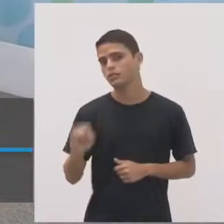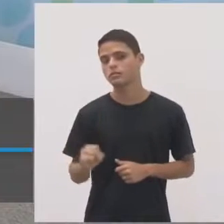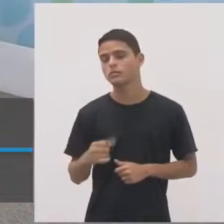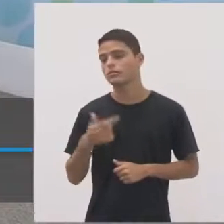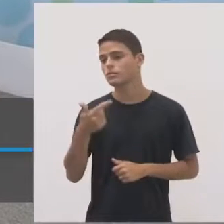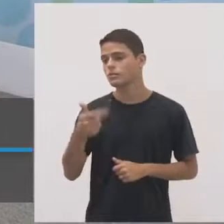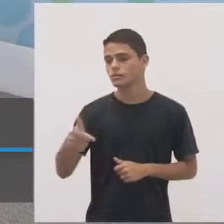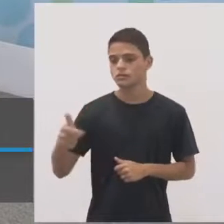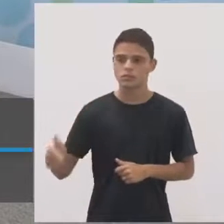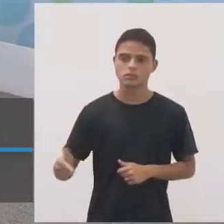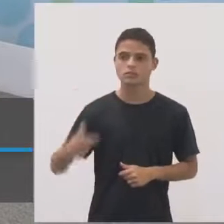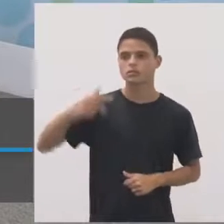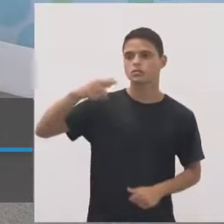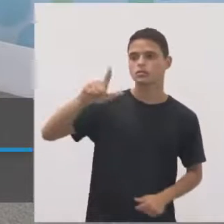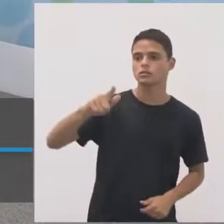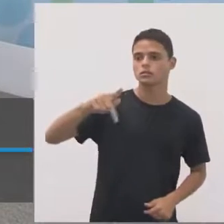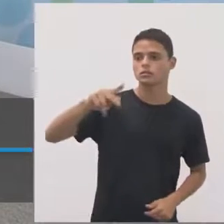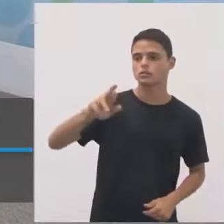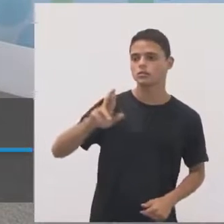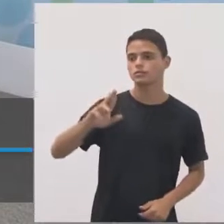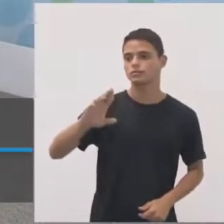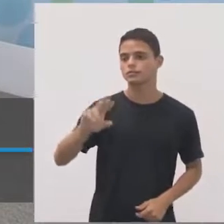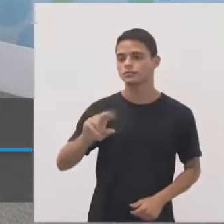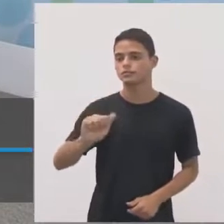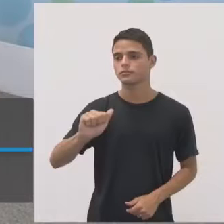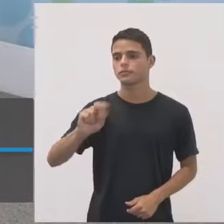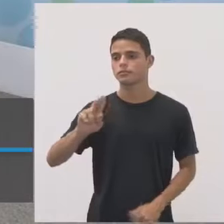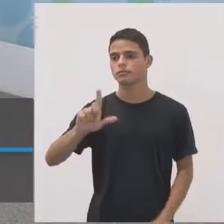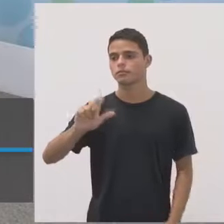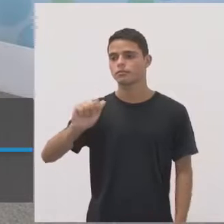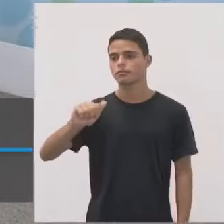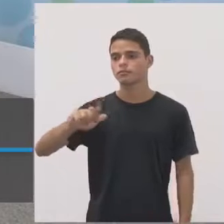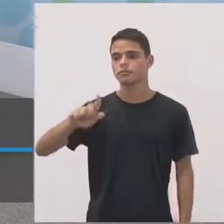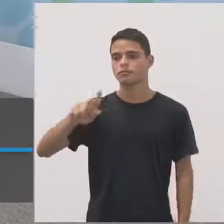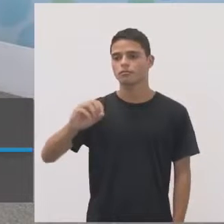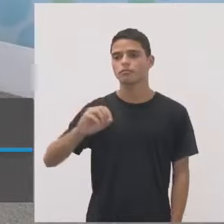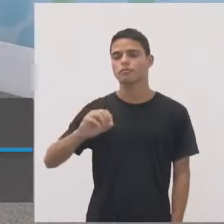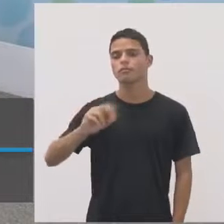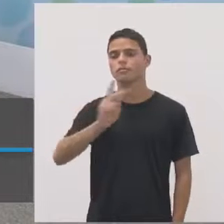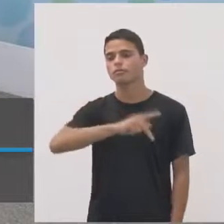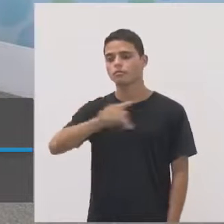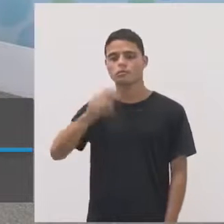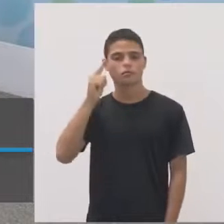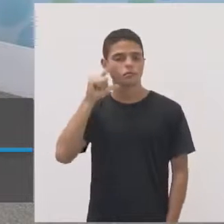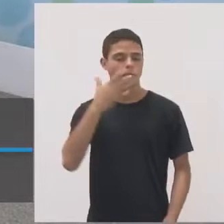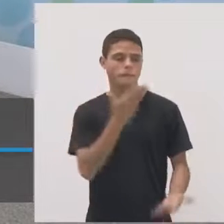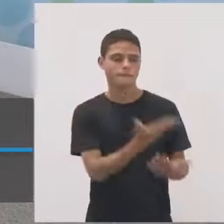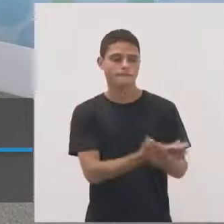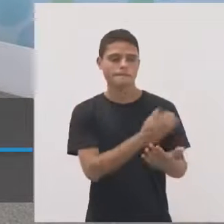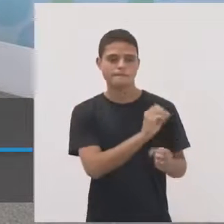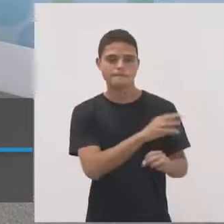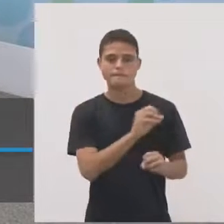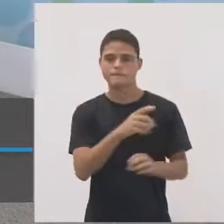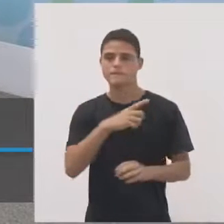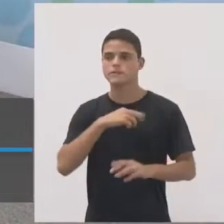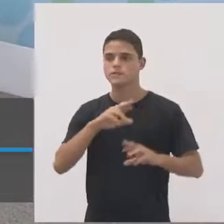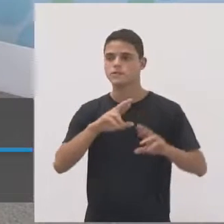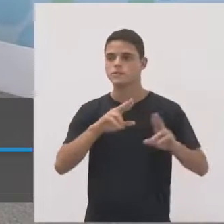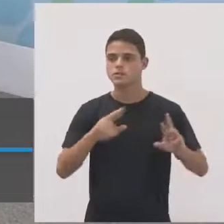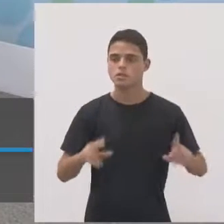libera o Blue Lab para o professor poder dar aula. Então tem vários, como que você falou,